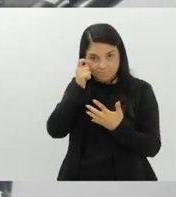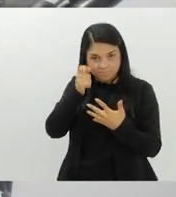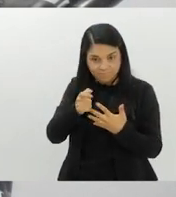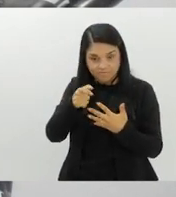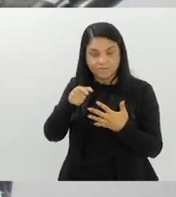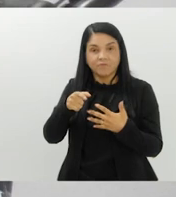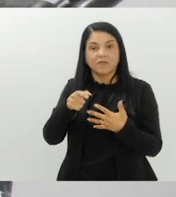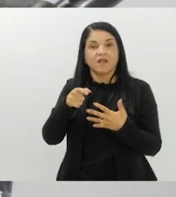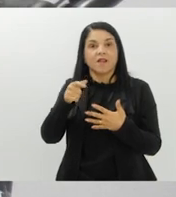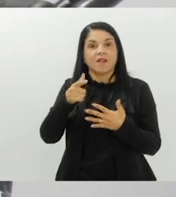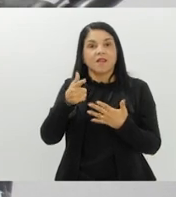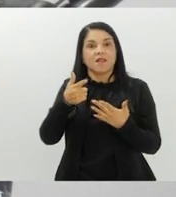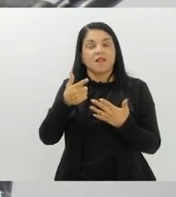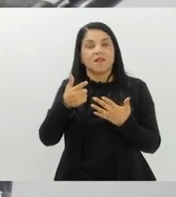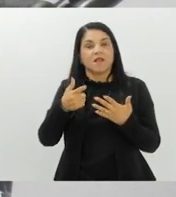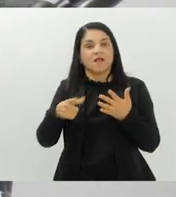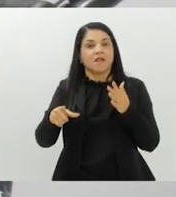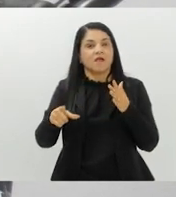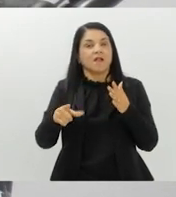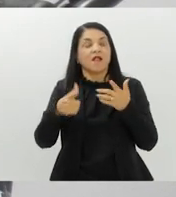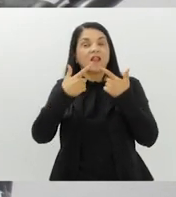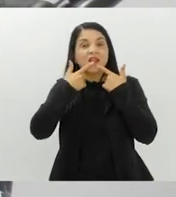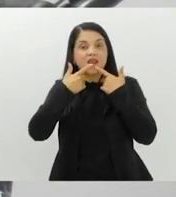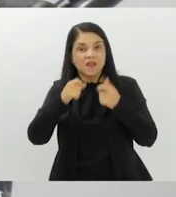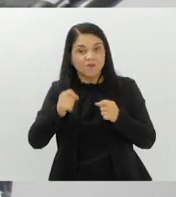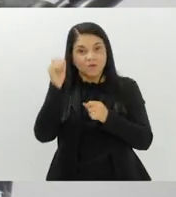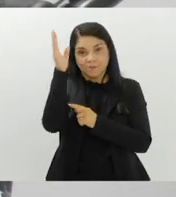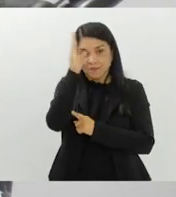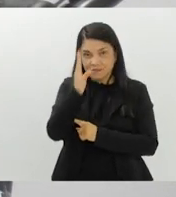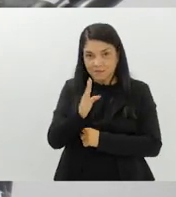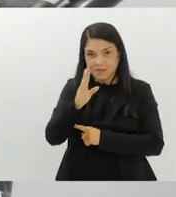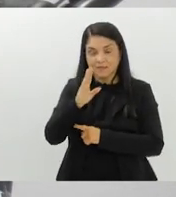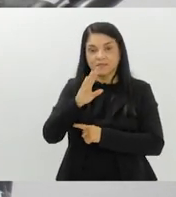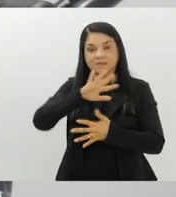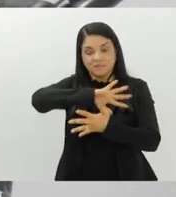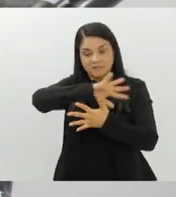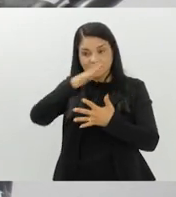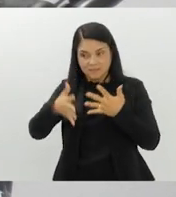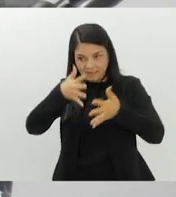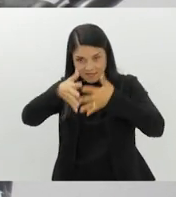lei brasileira, aliás, é a língua brasileira de sinais,